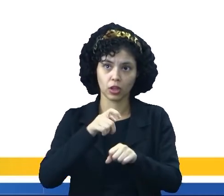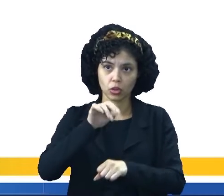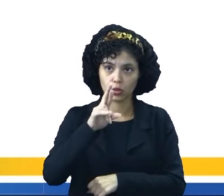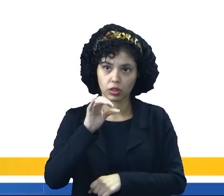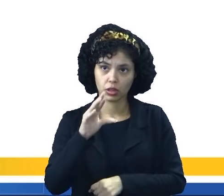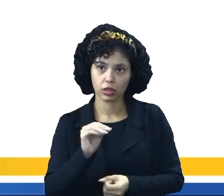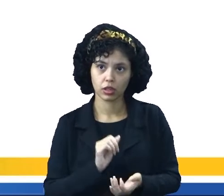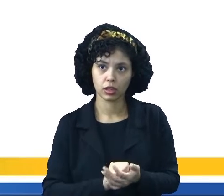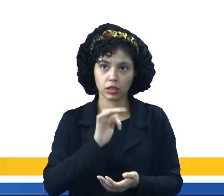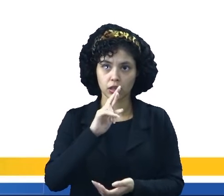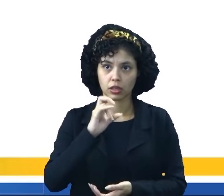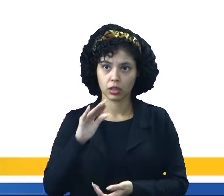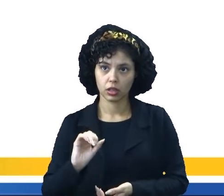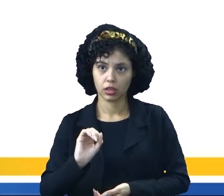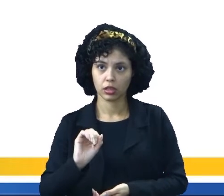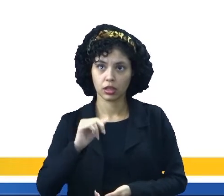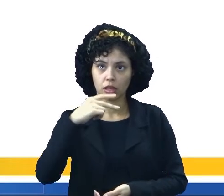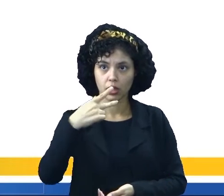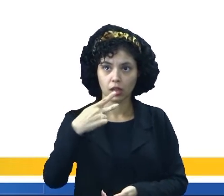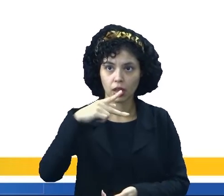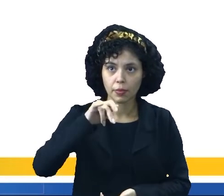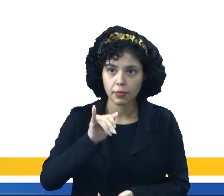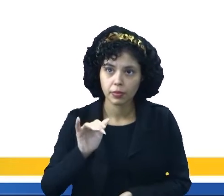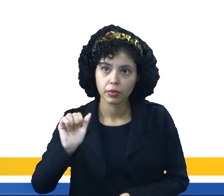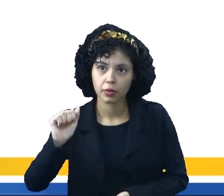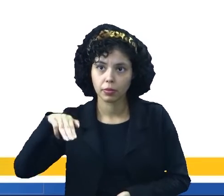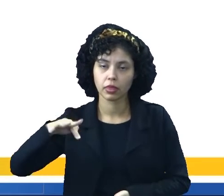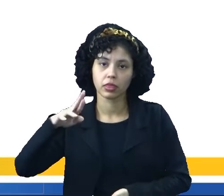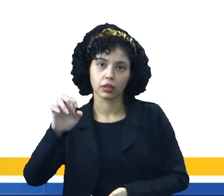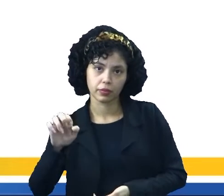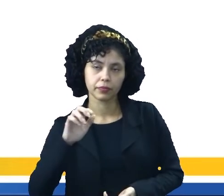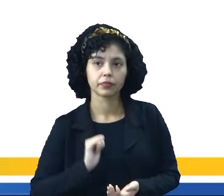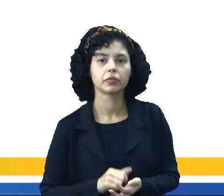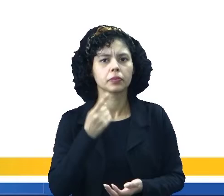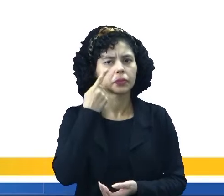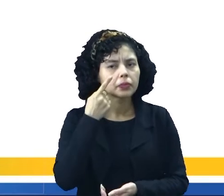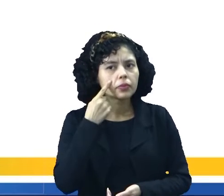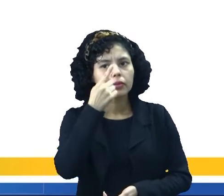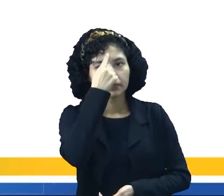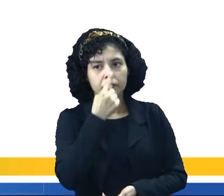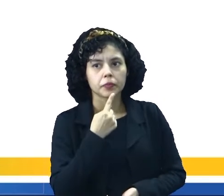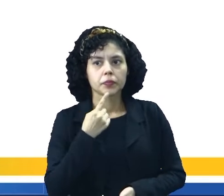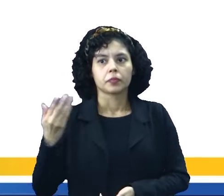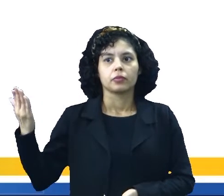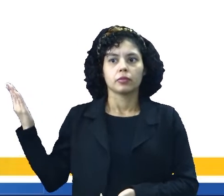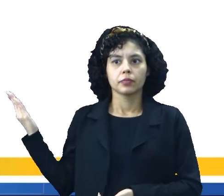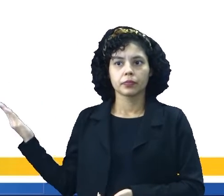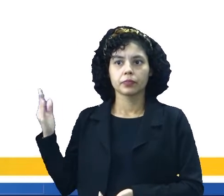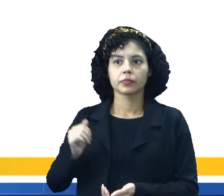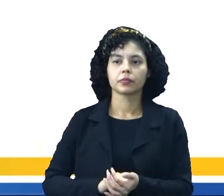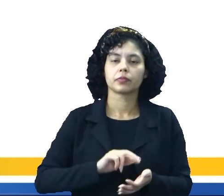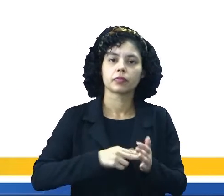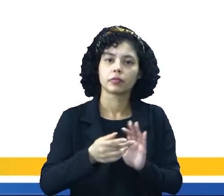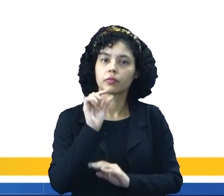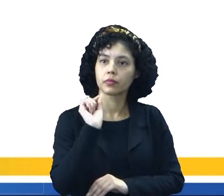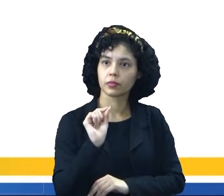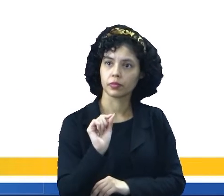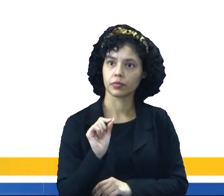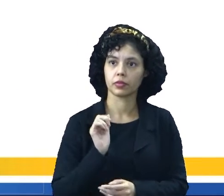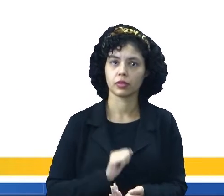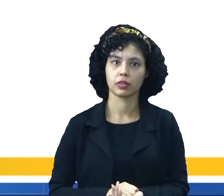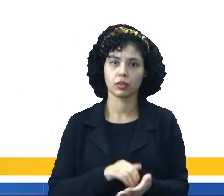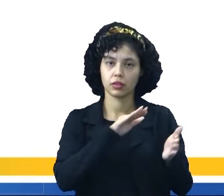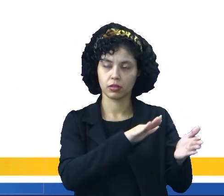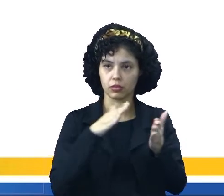a aracnoide mater ou aracnoide e a pia mater. Observando a figura, nós temos aí o seguinte. Observando